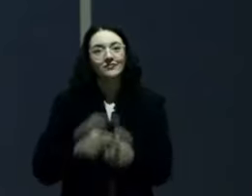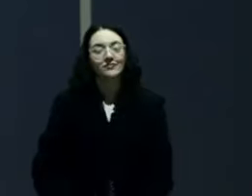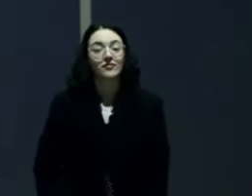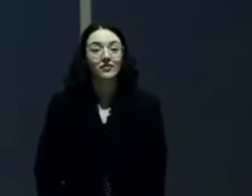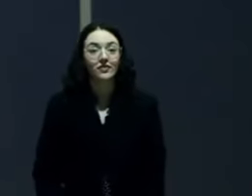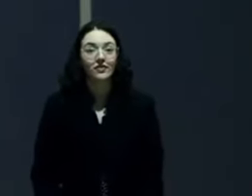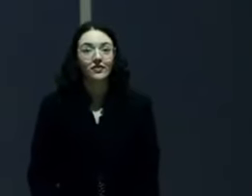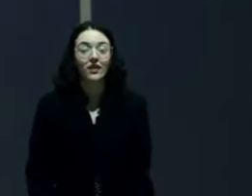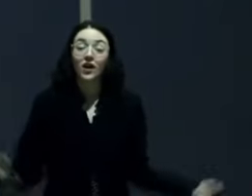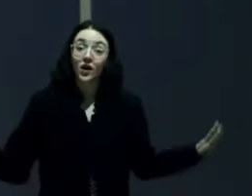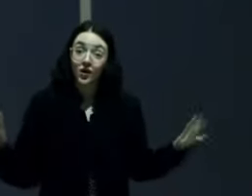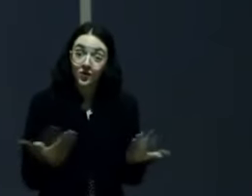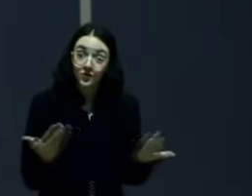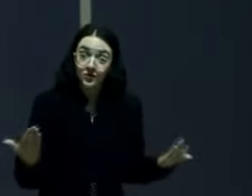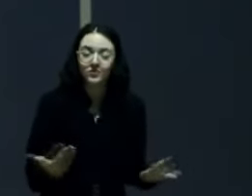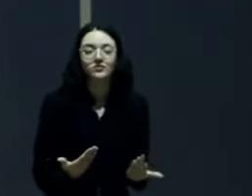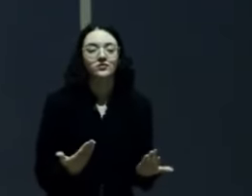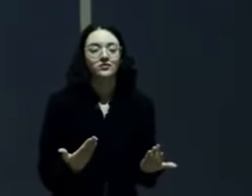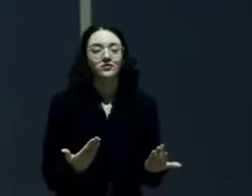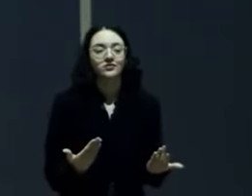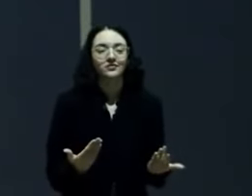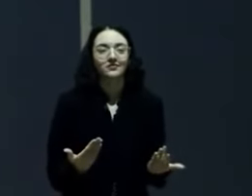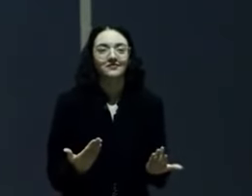Hélio disse. Eu tenho motivo.